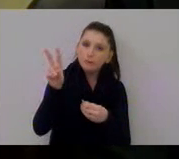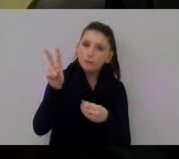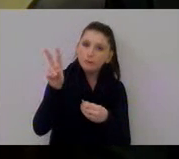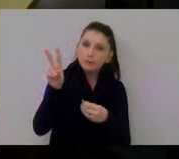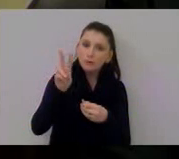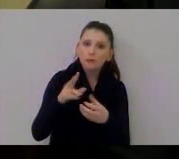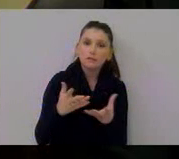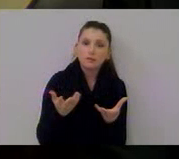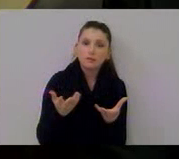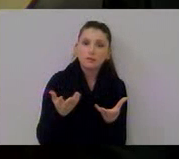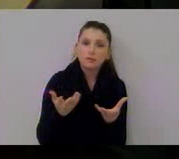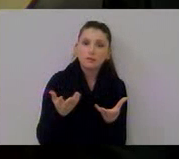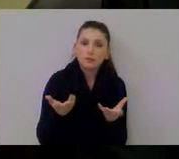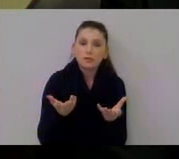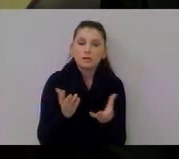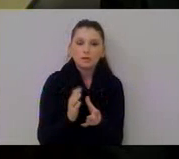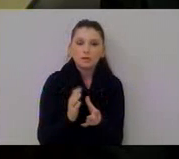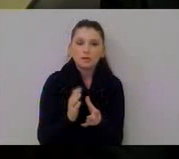Ouviram nossas